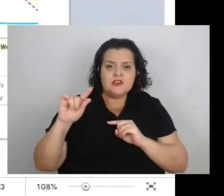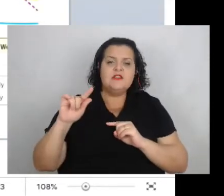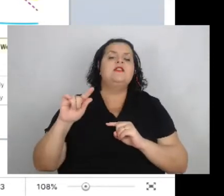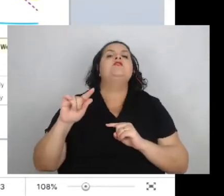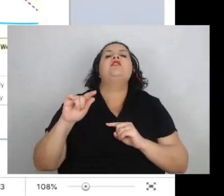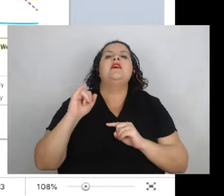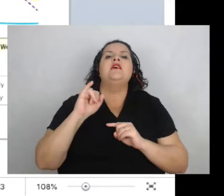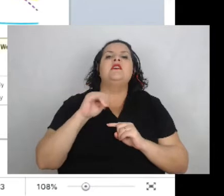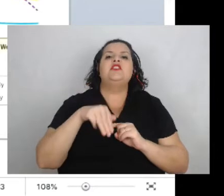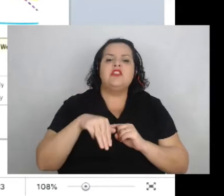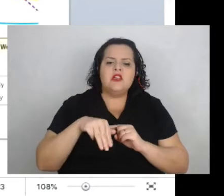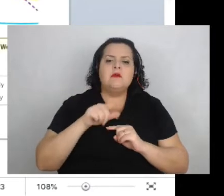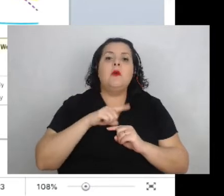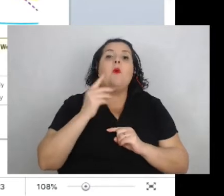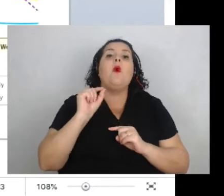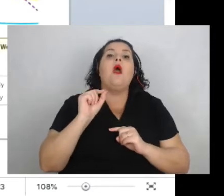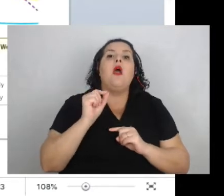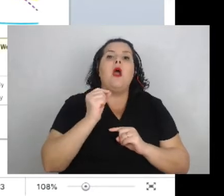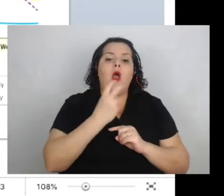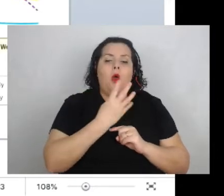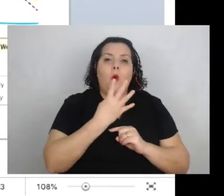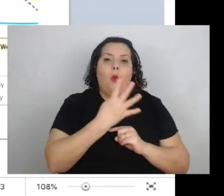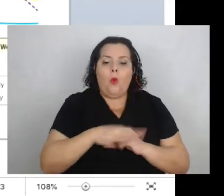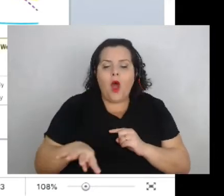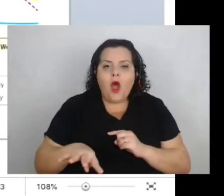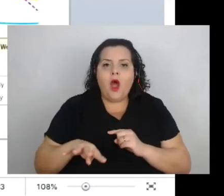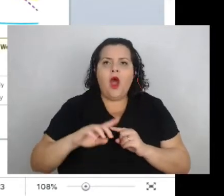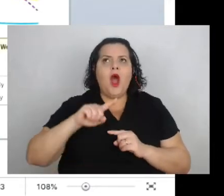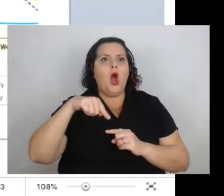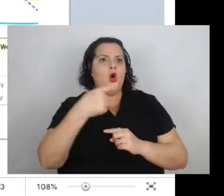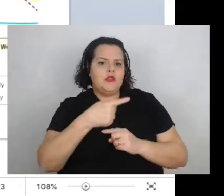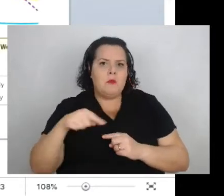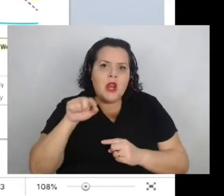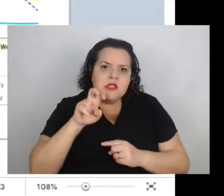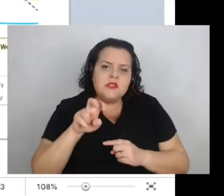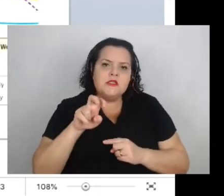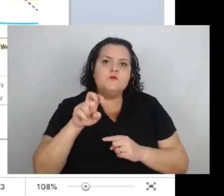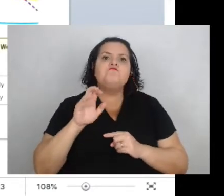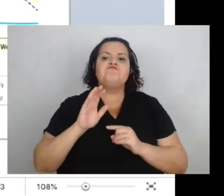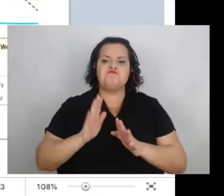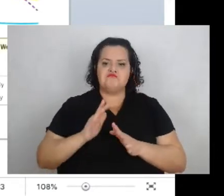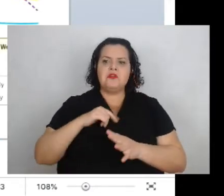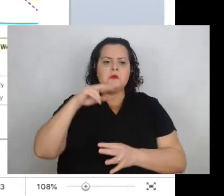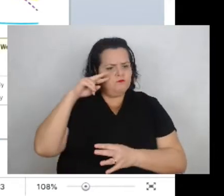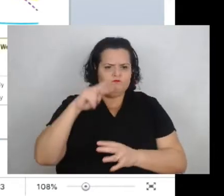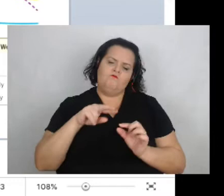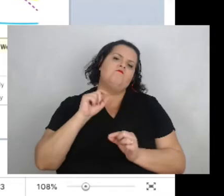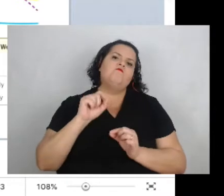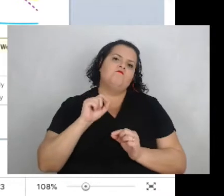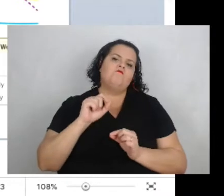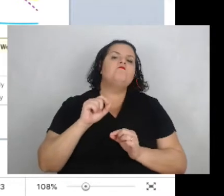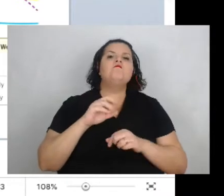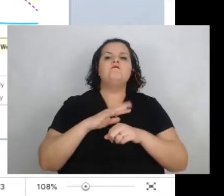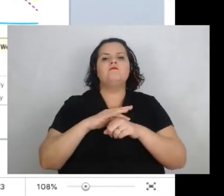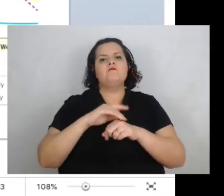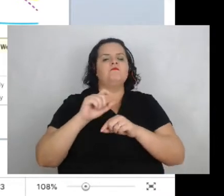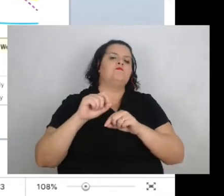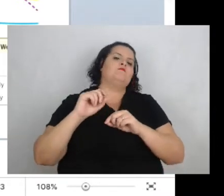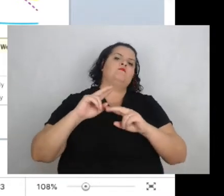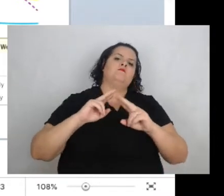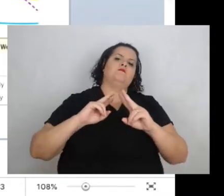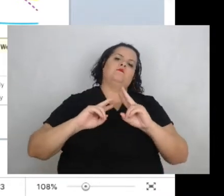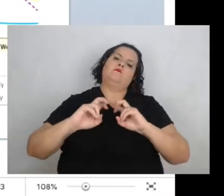na quarta semana, na quinta semana. E eu tenho visto muitos pacientes com IgM e IgG ficarem procurando